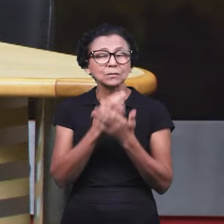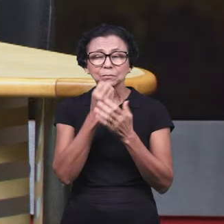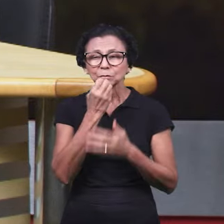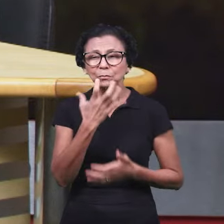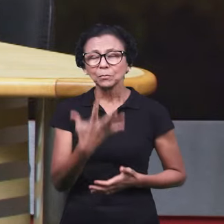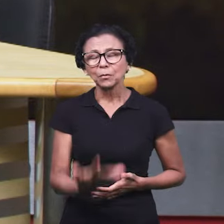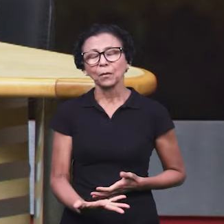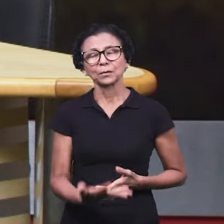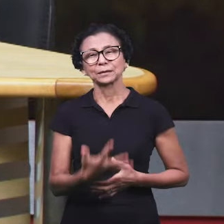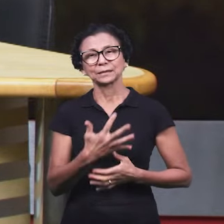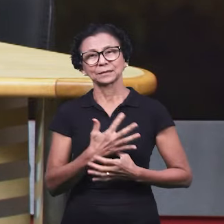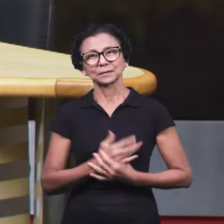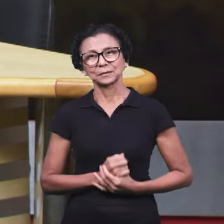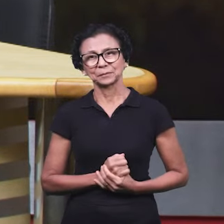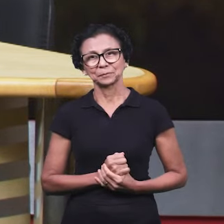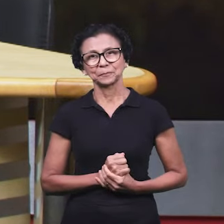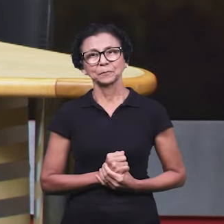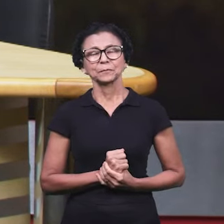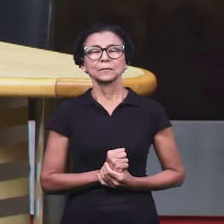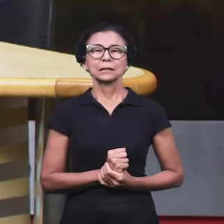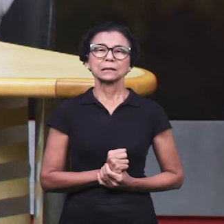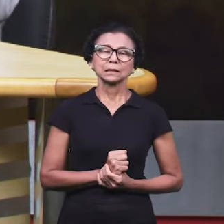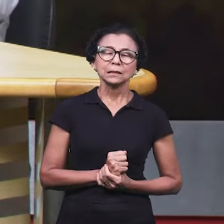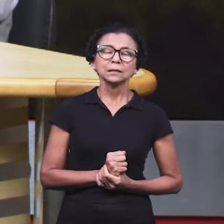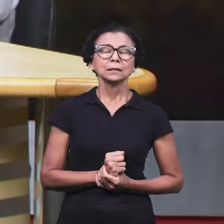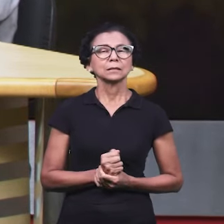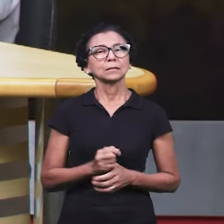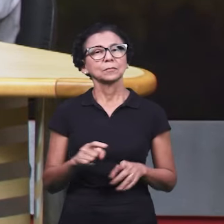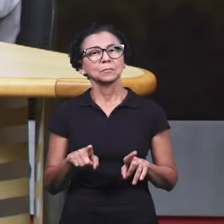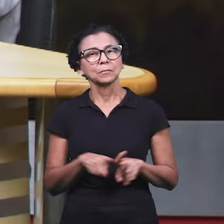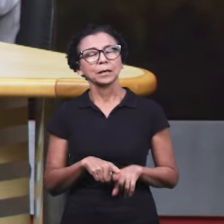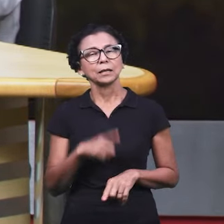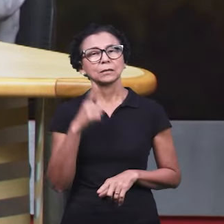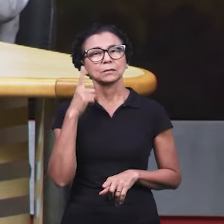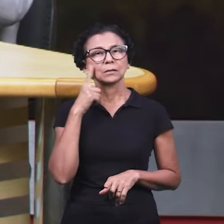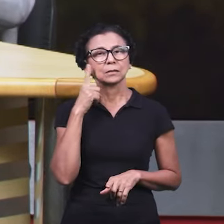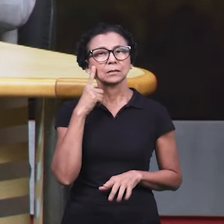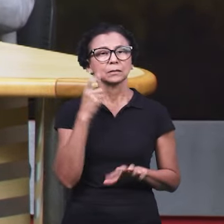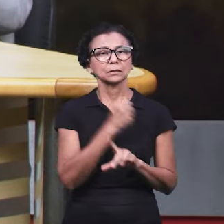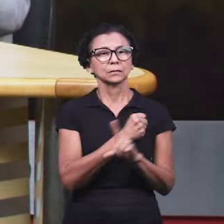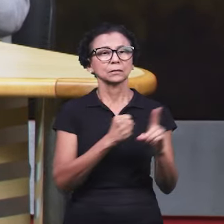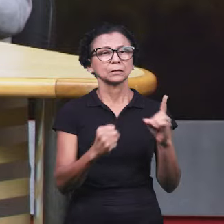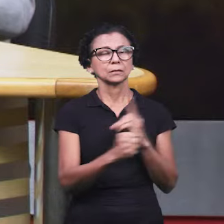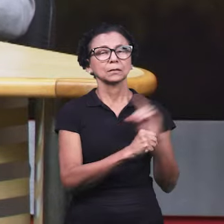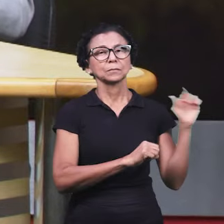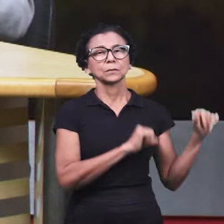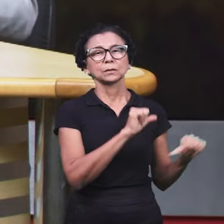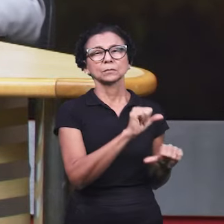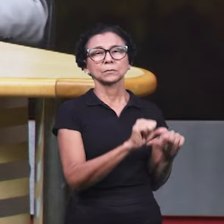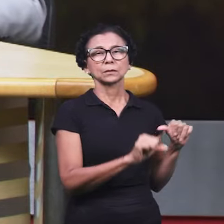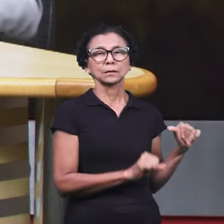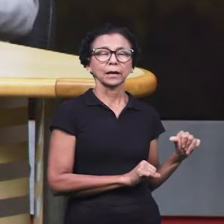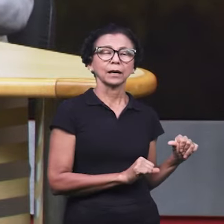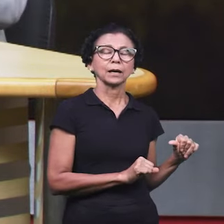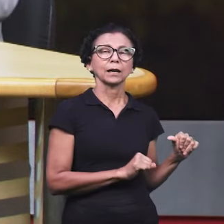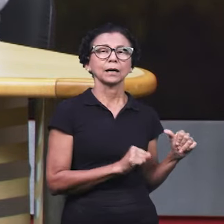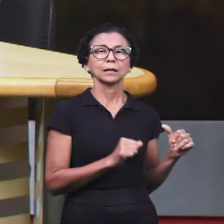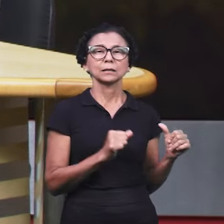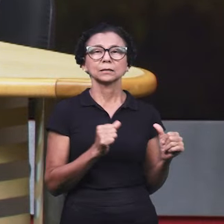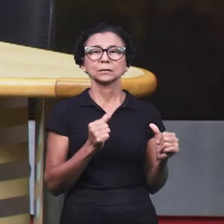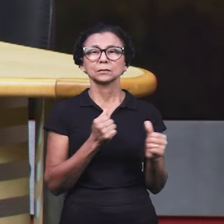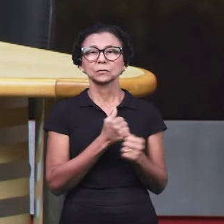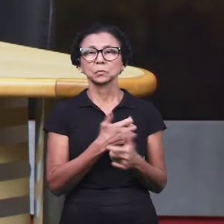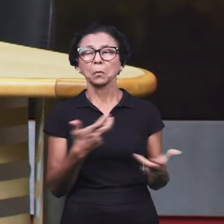não obstante as mudanças na sociedade aquilo que se torna eh verdade